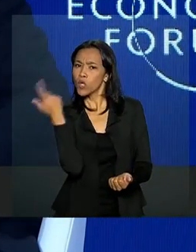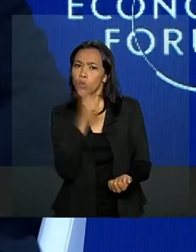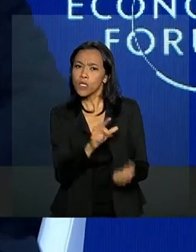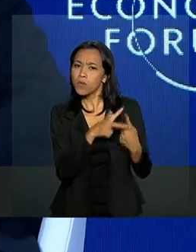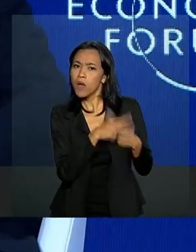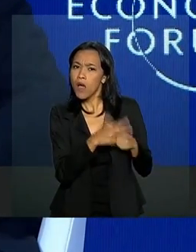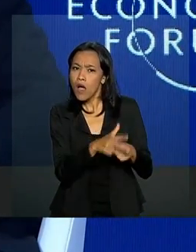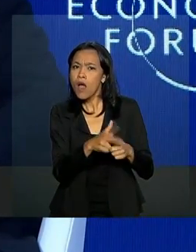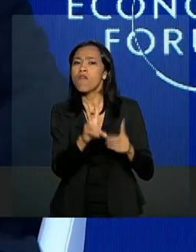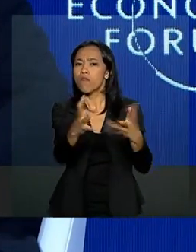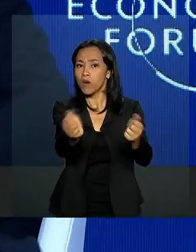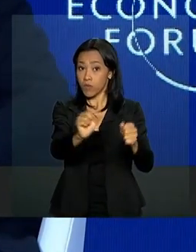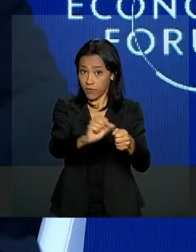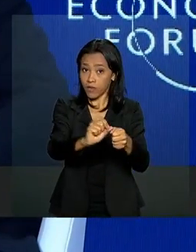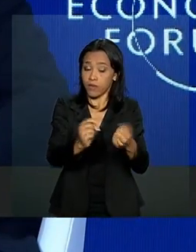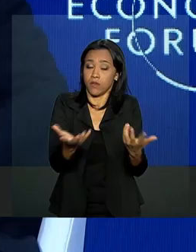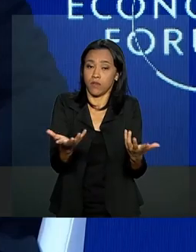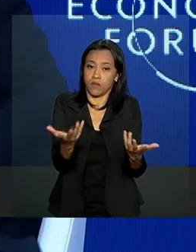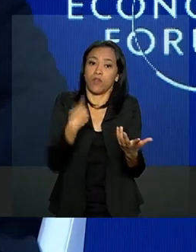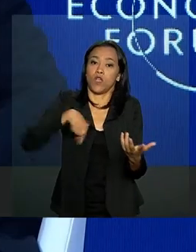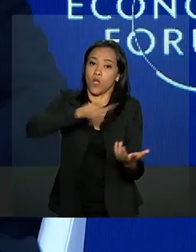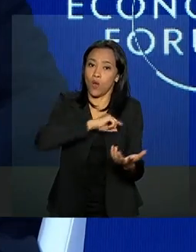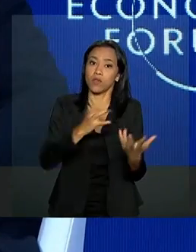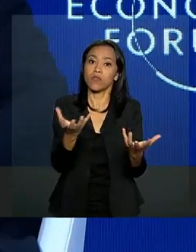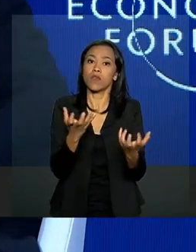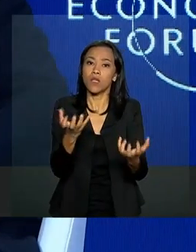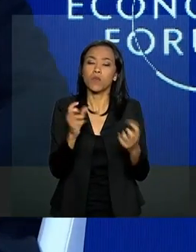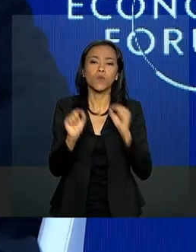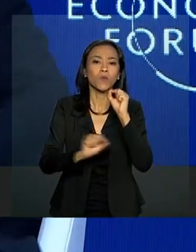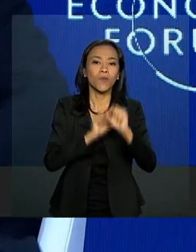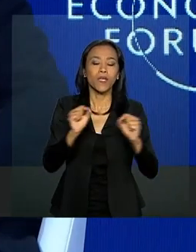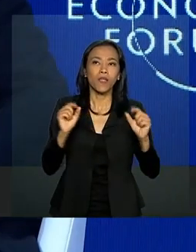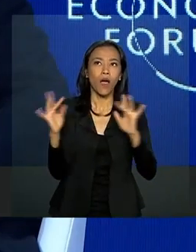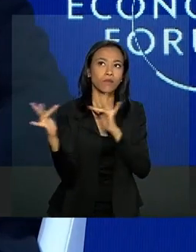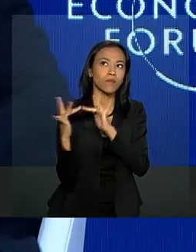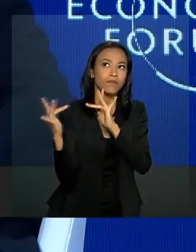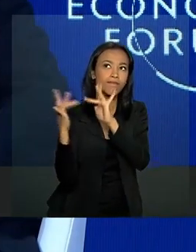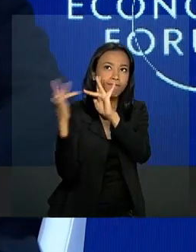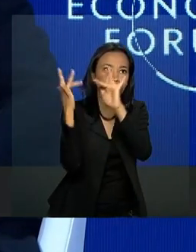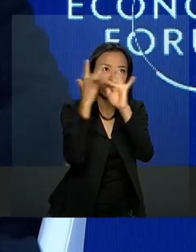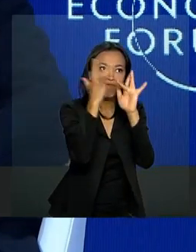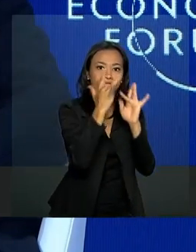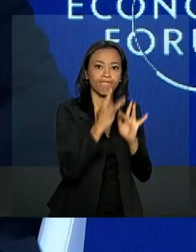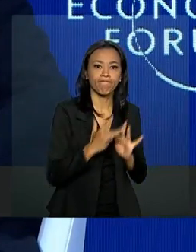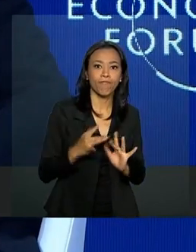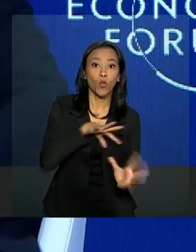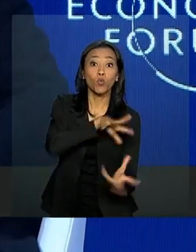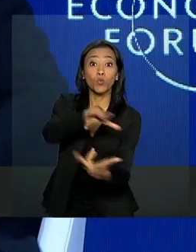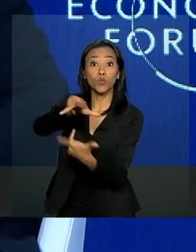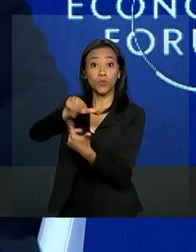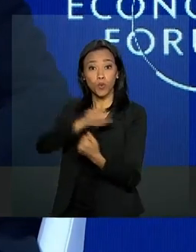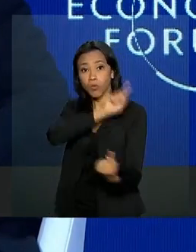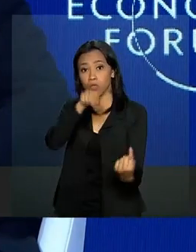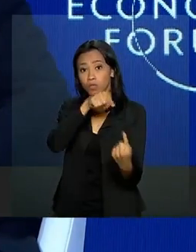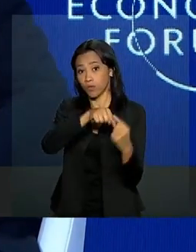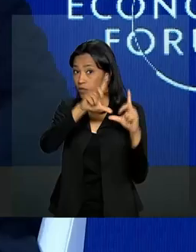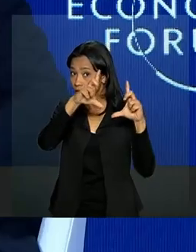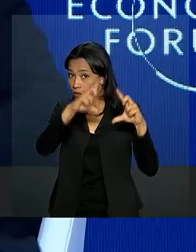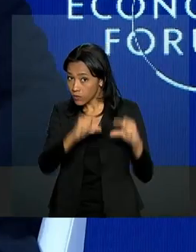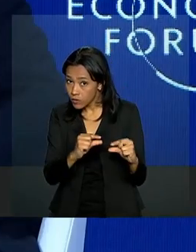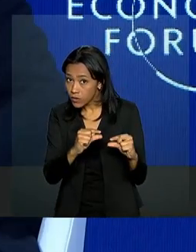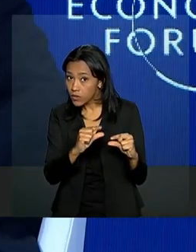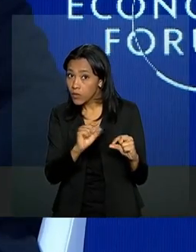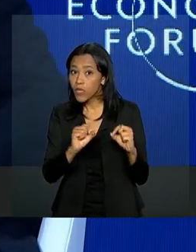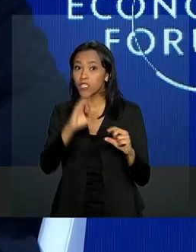faremos. E nós pretendemos estar sintonizado com o mundo na busca da diminuição